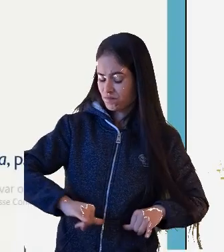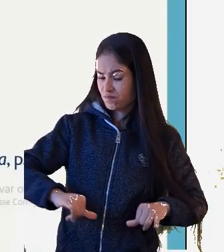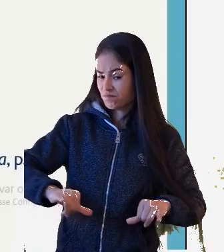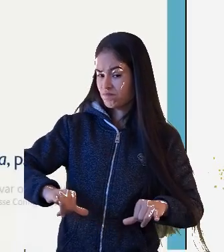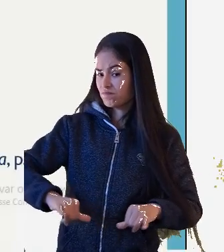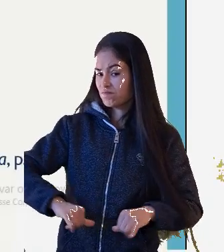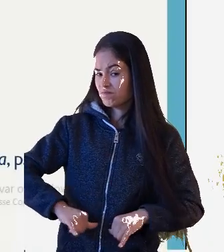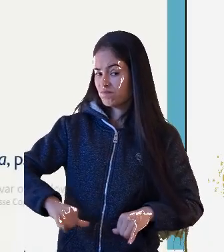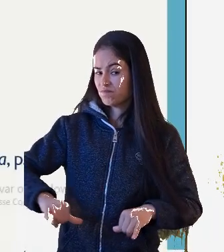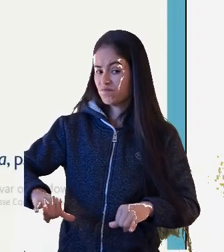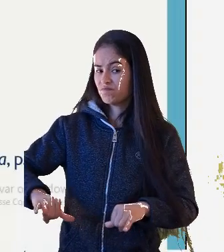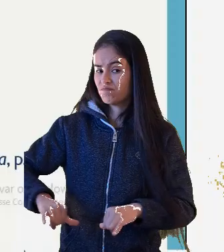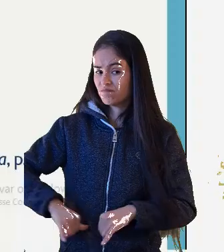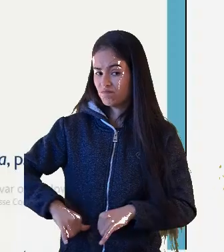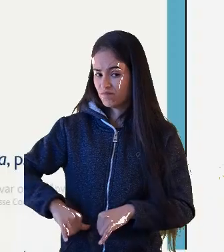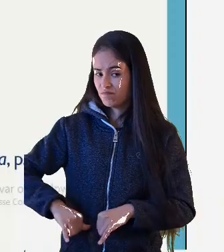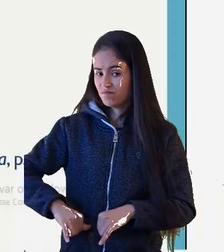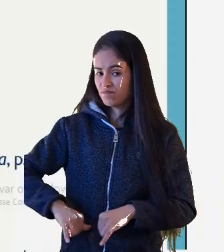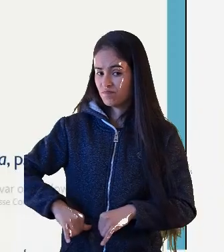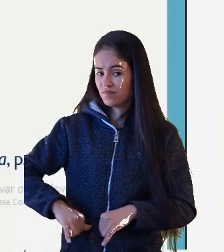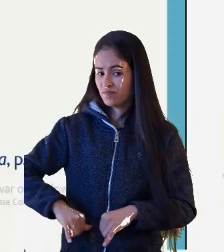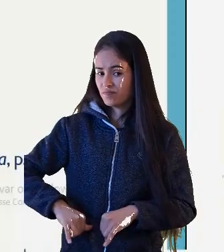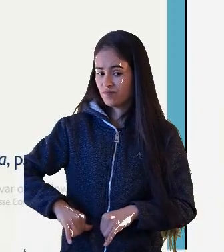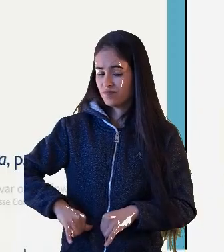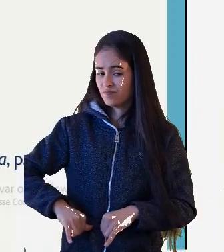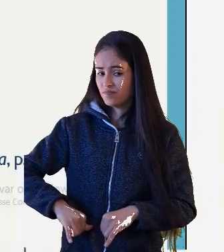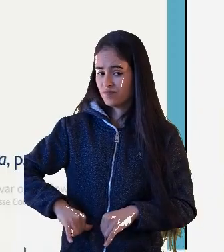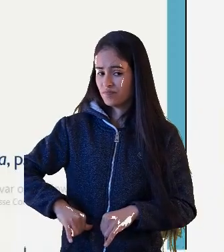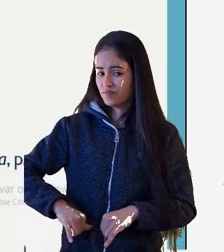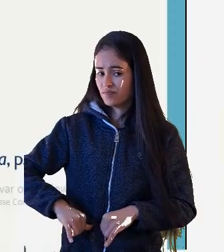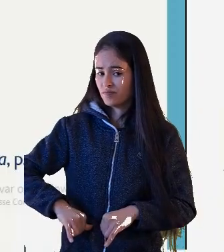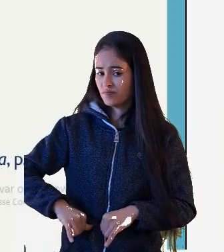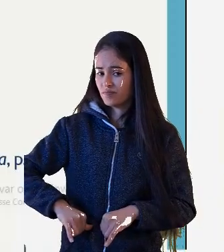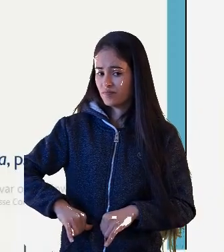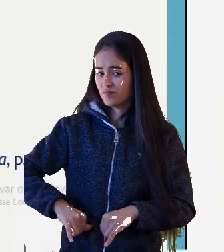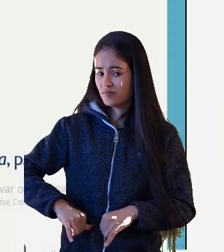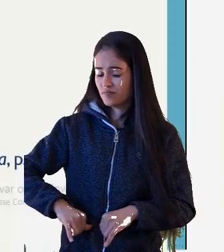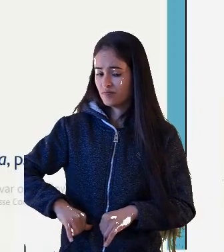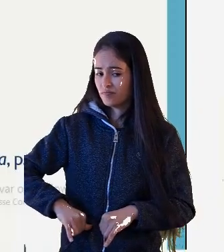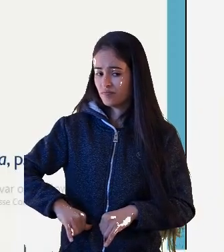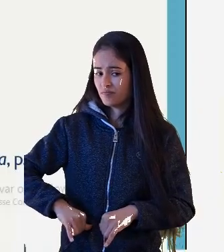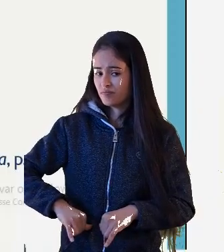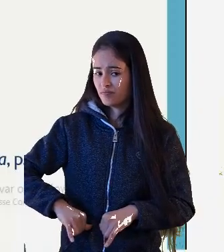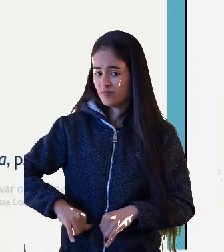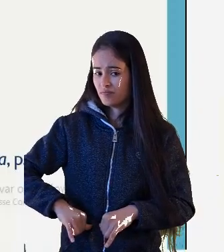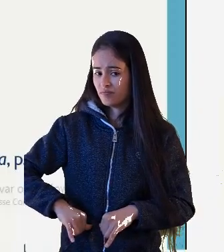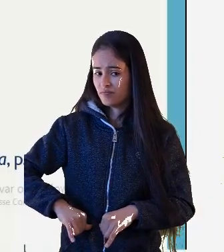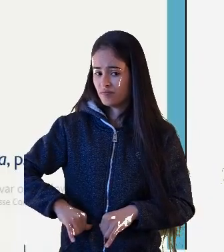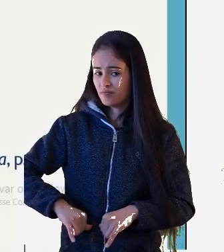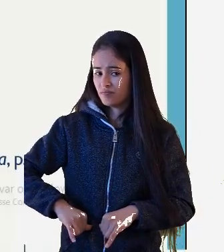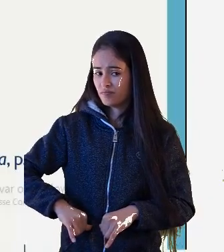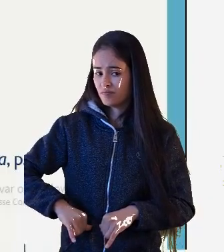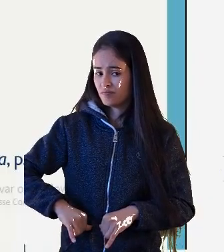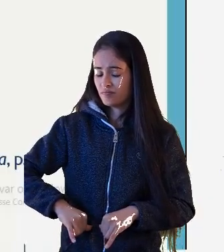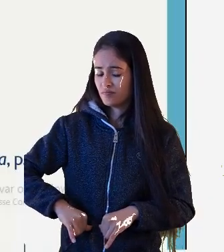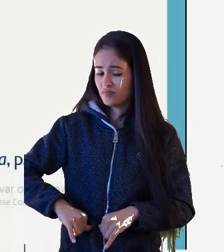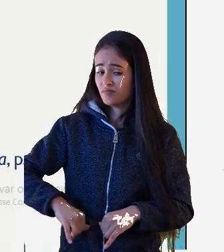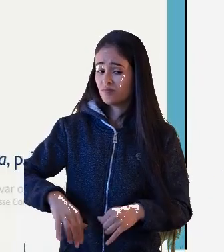vitória coletiva reinventada. Ele resume tudo que eu tinha que falar, que eu falei, que eu não falei,